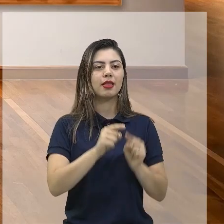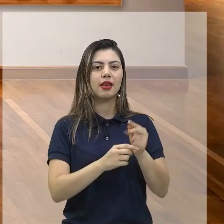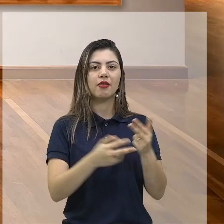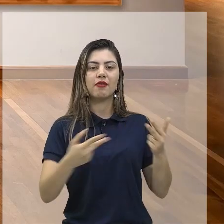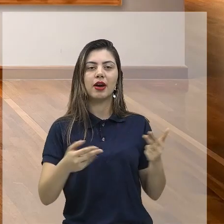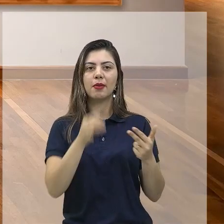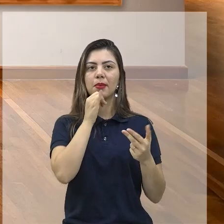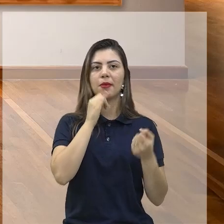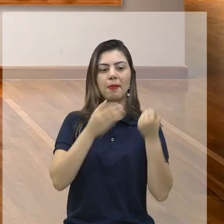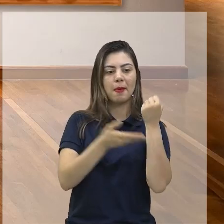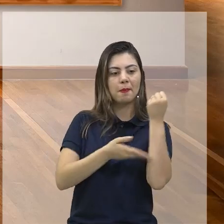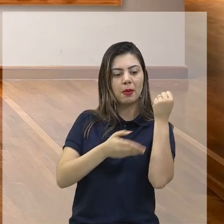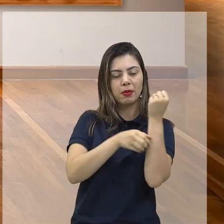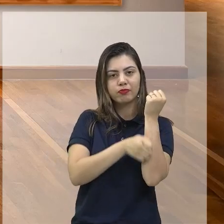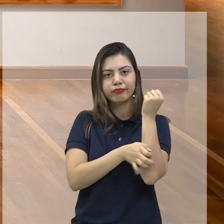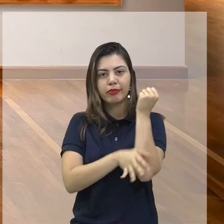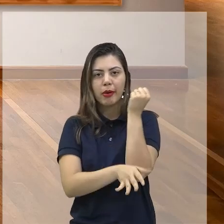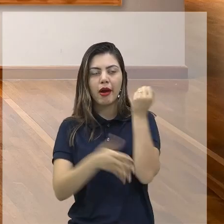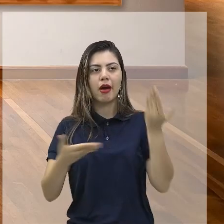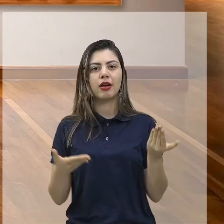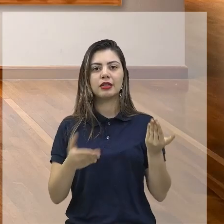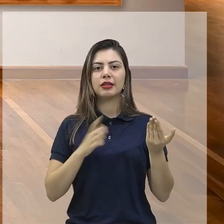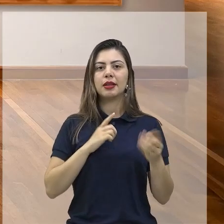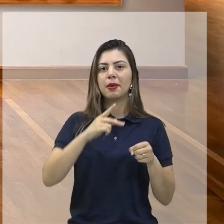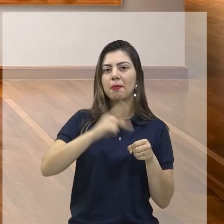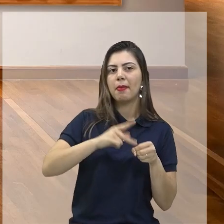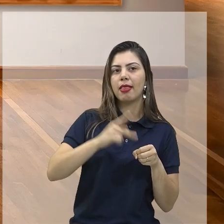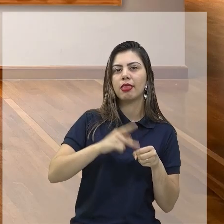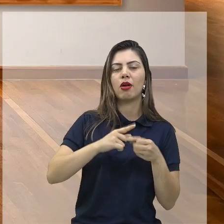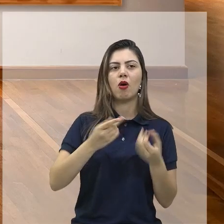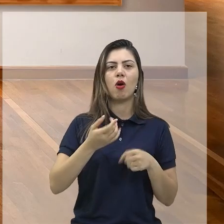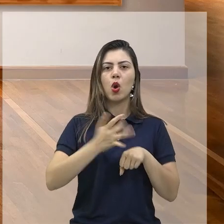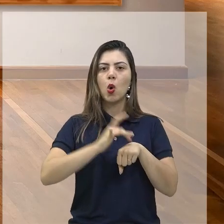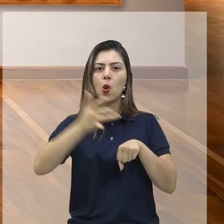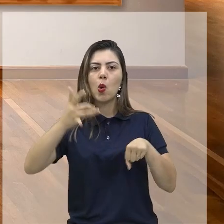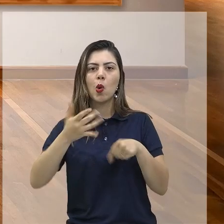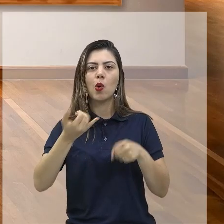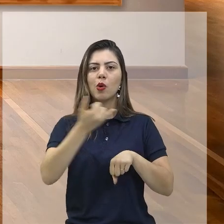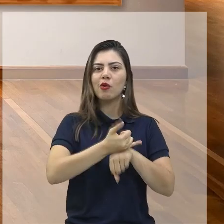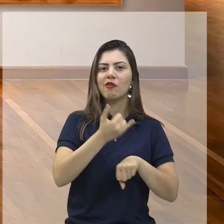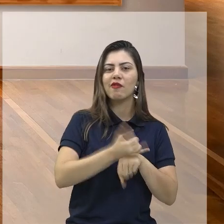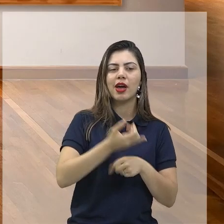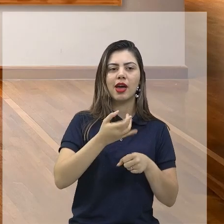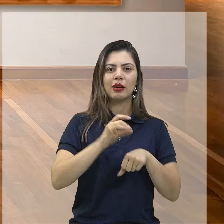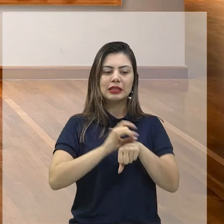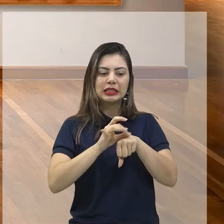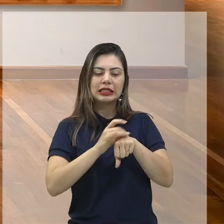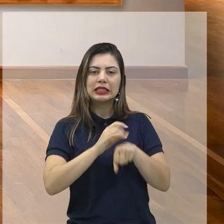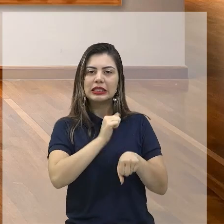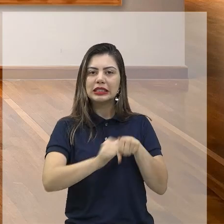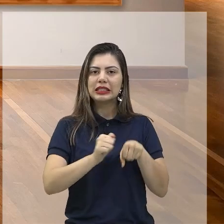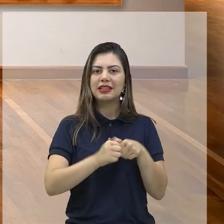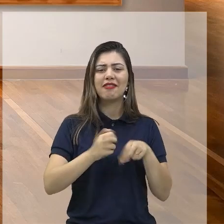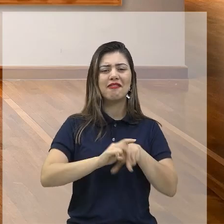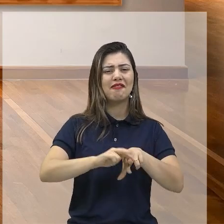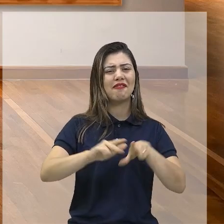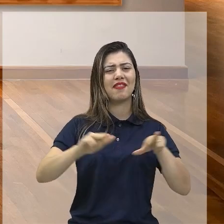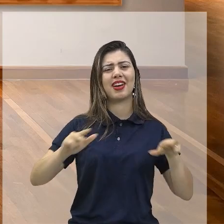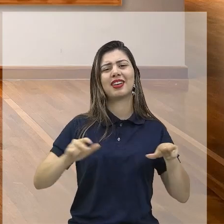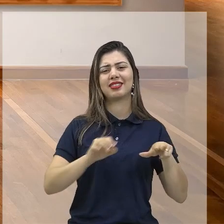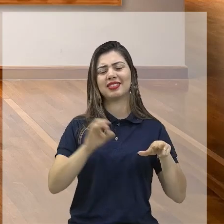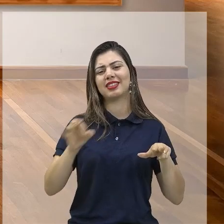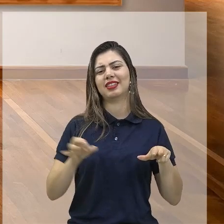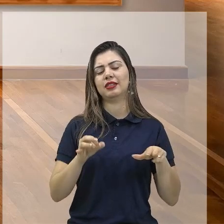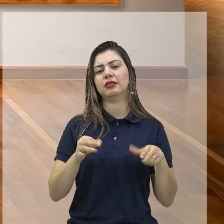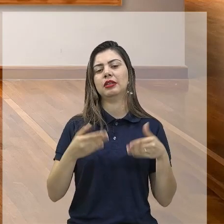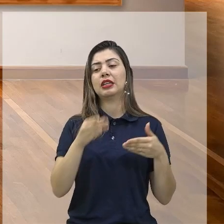o petróleo, são minérios, ouro, ferro, carvão, tá? E, claro, mercados consumidores, tá certo? Isso vai